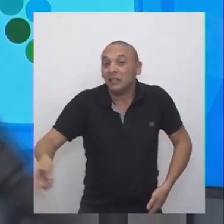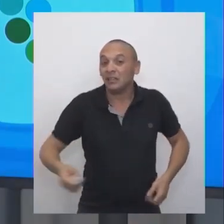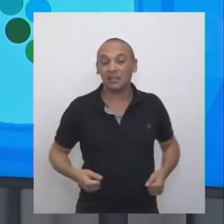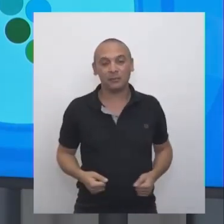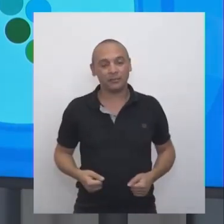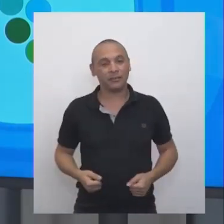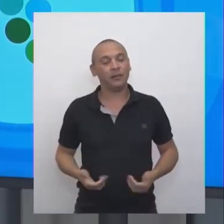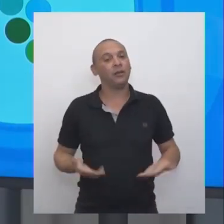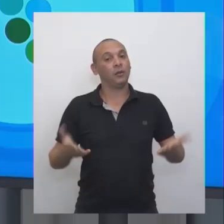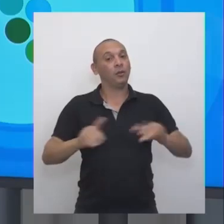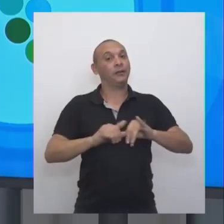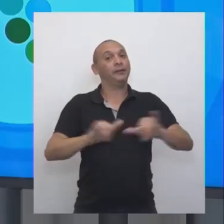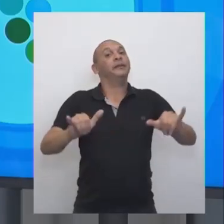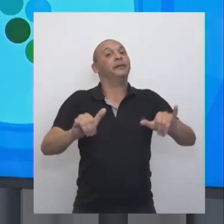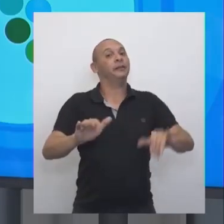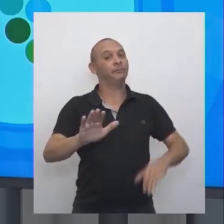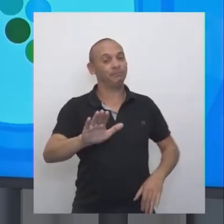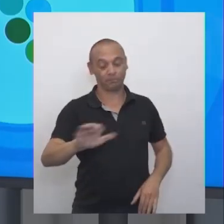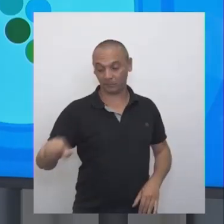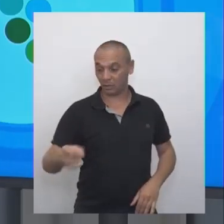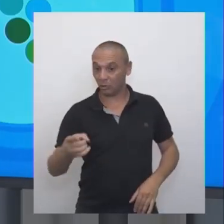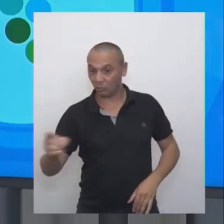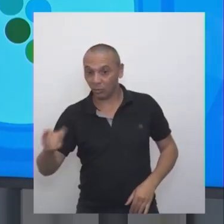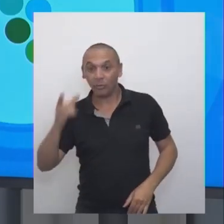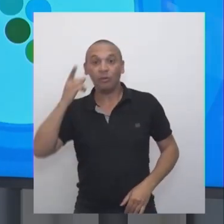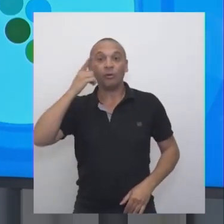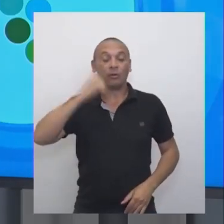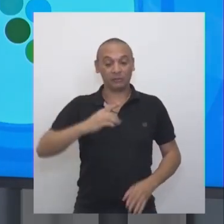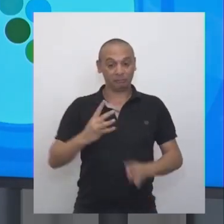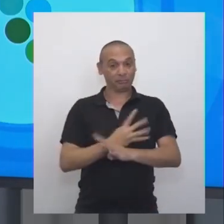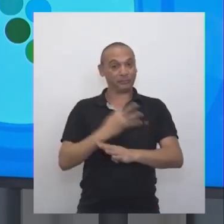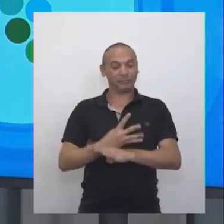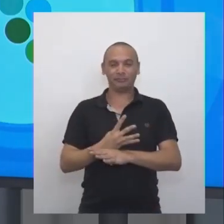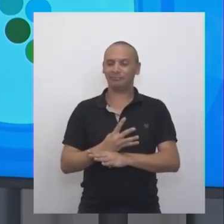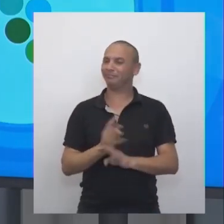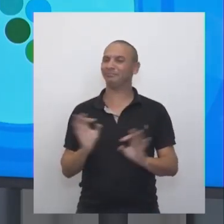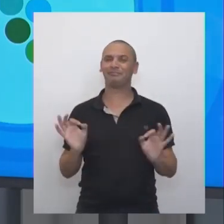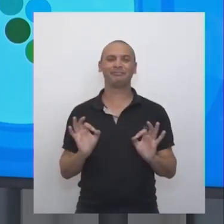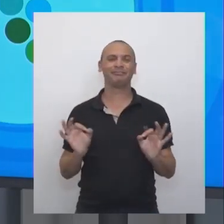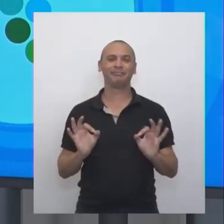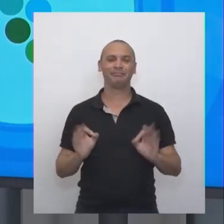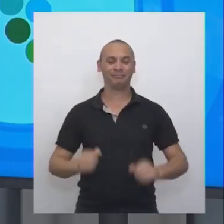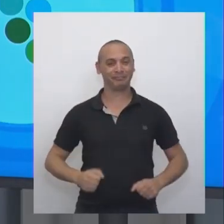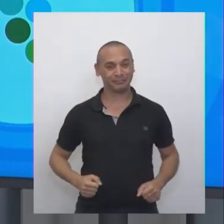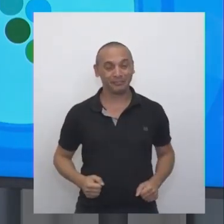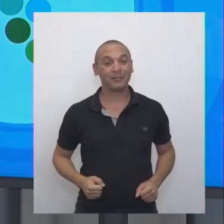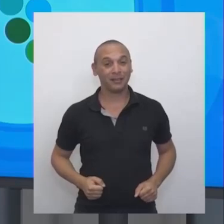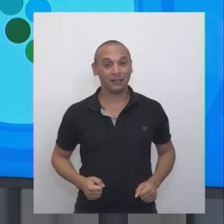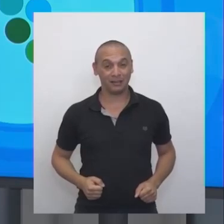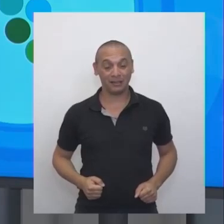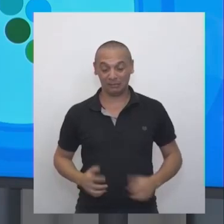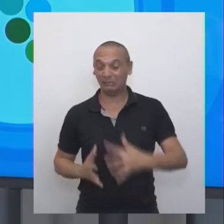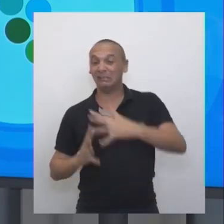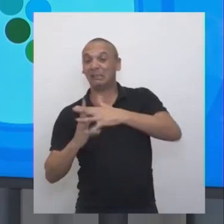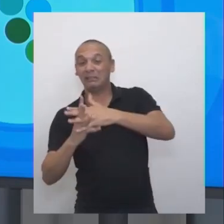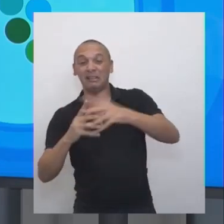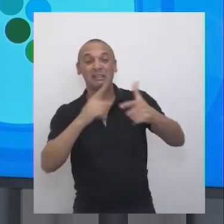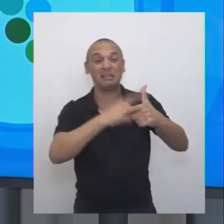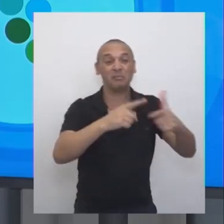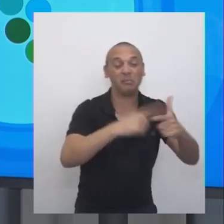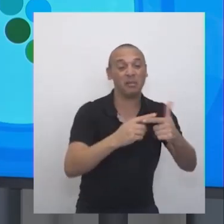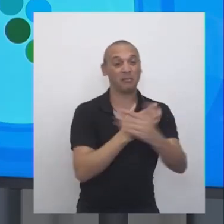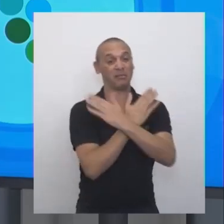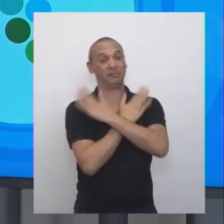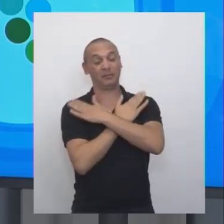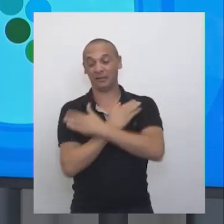E péssima notícia, seu João não conseguiu ser resistência em meio a tanta incompetência. A crise empregatícia o tornou